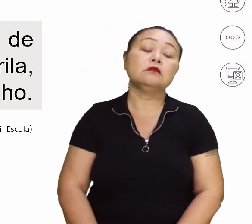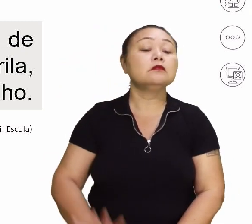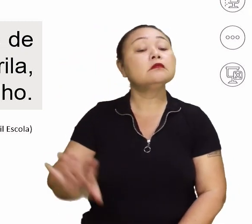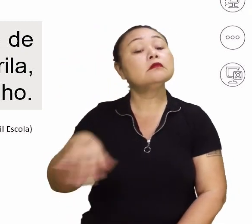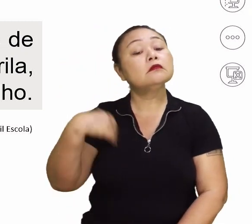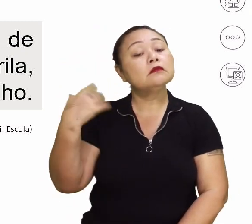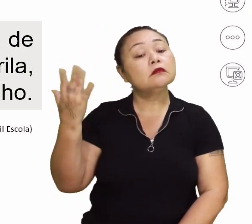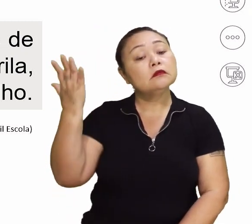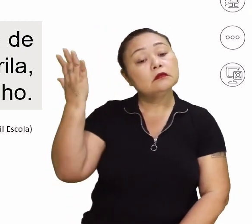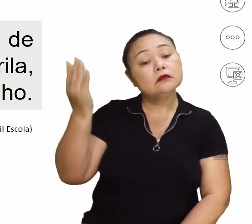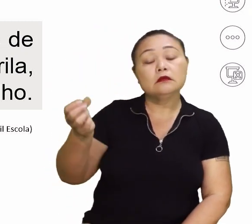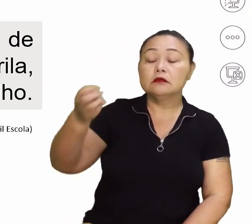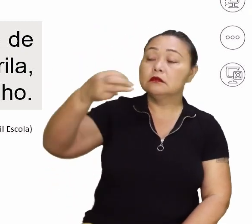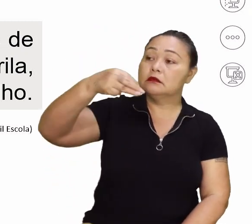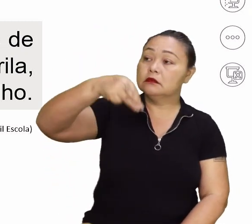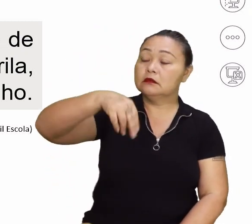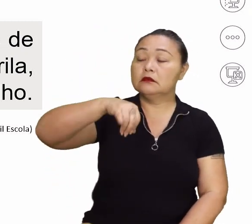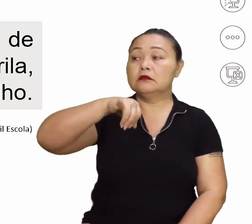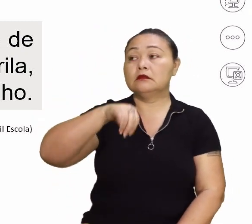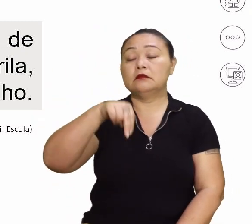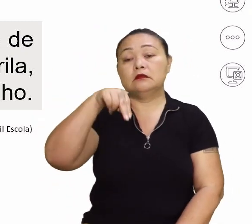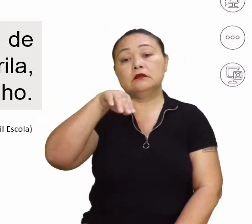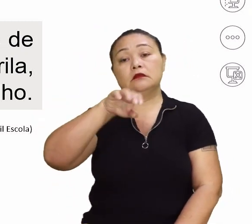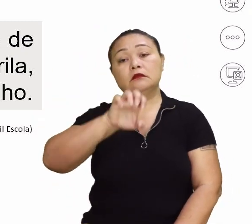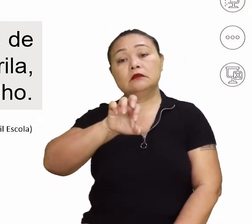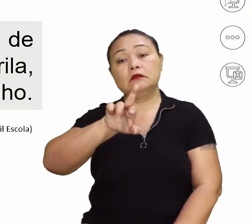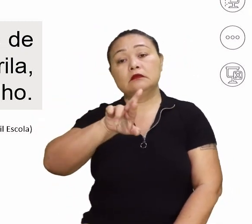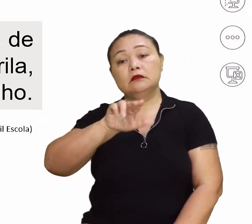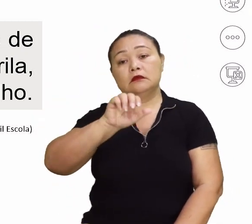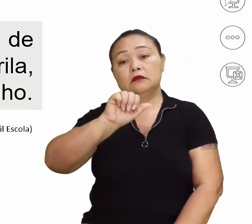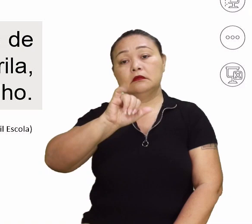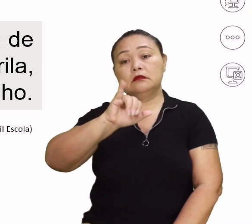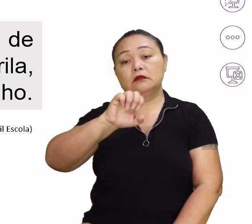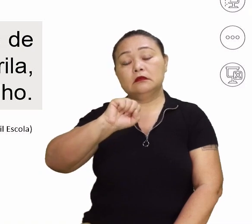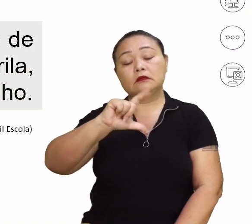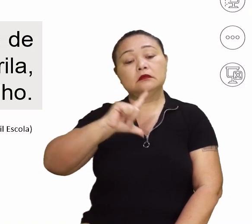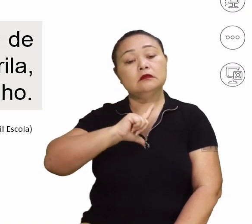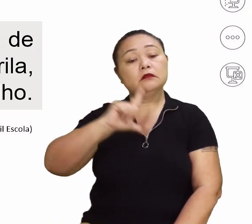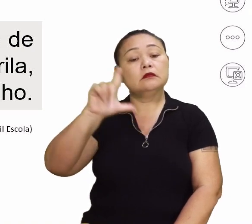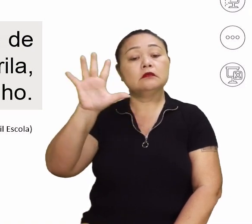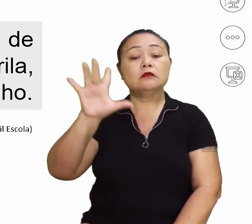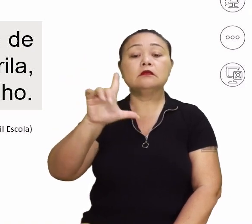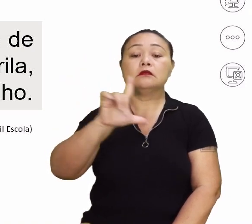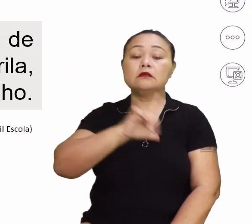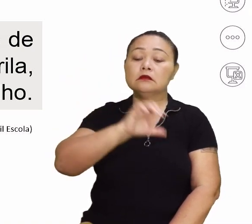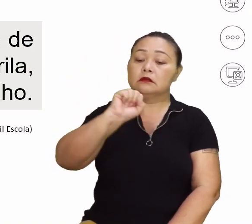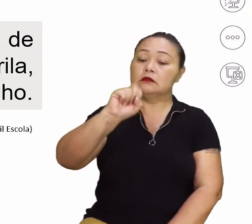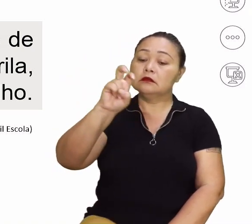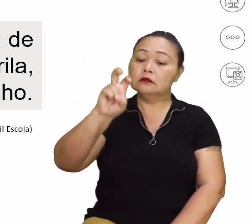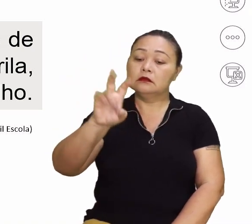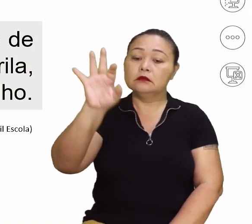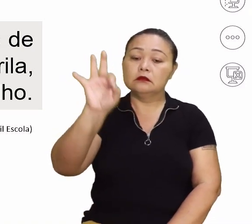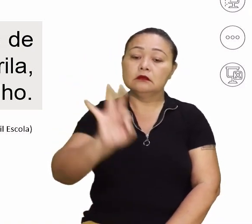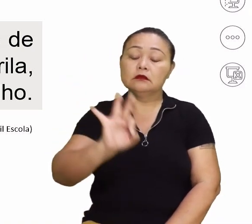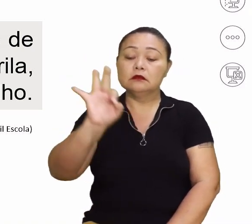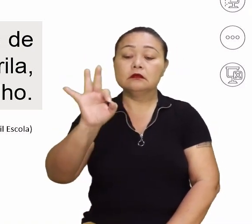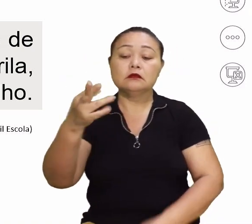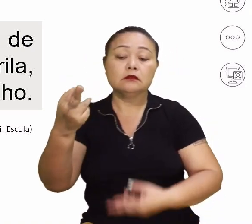E os minerais? Os minerais perfazem 85% dos recursos do